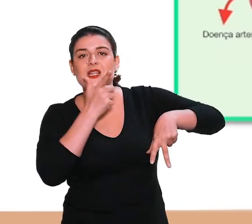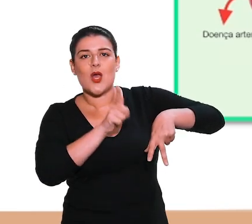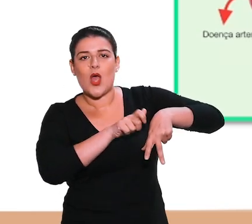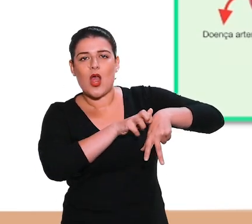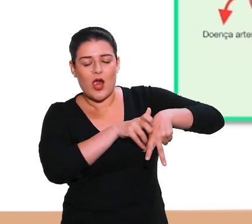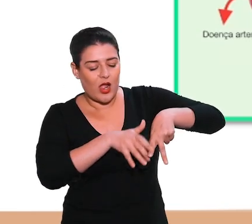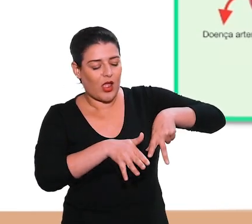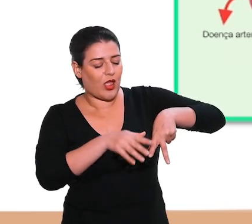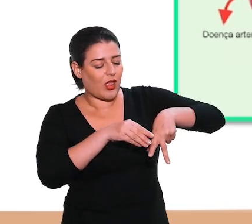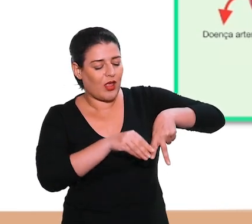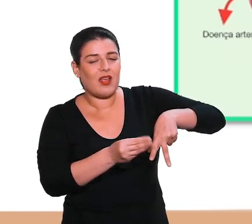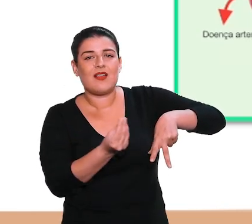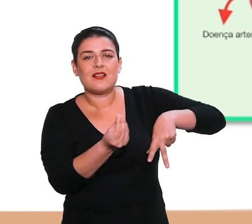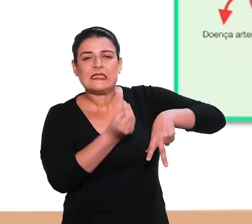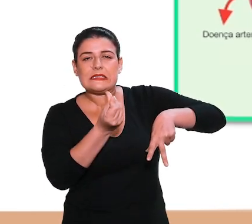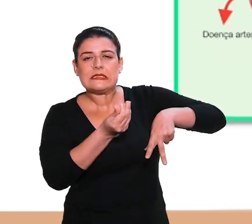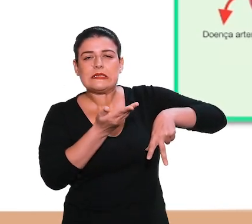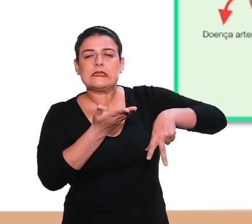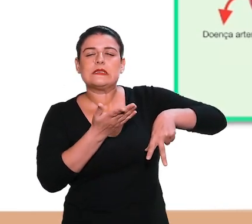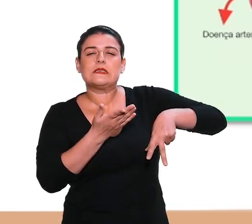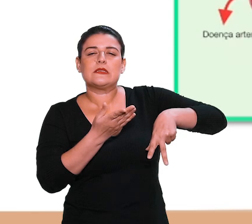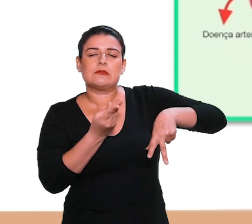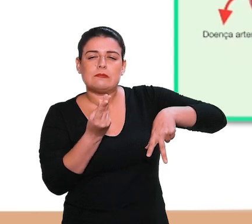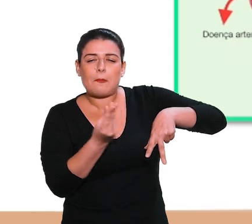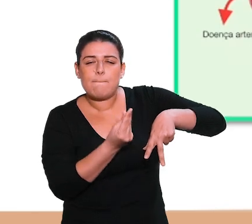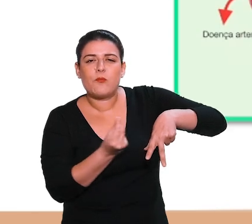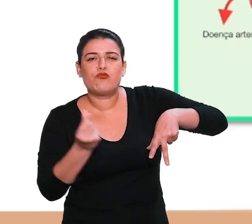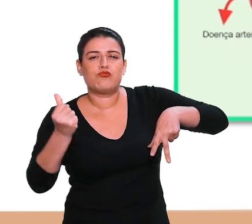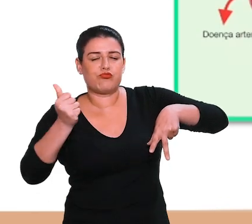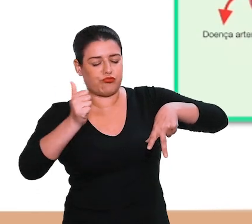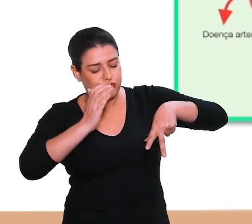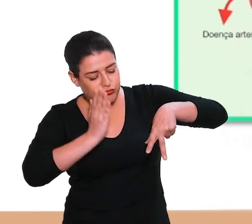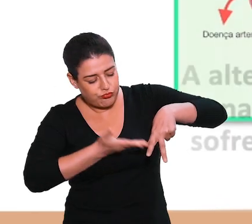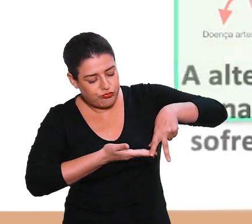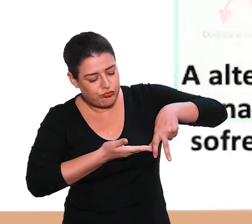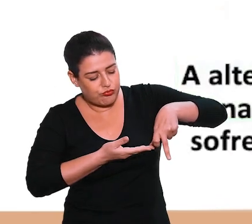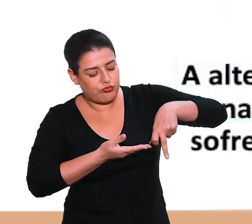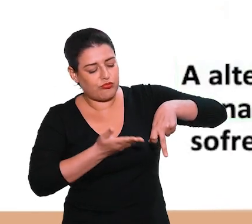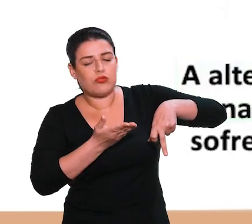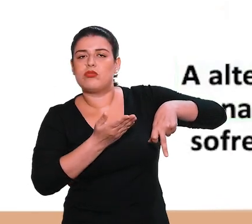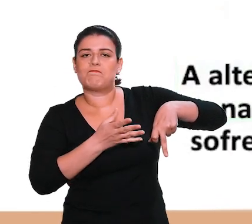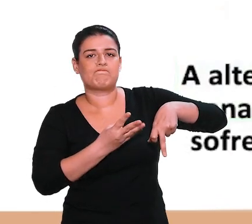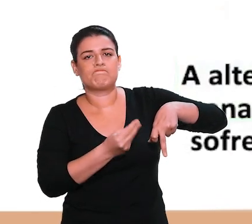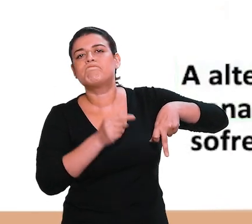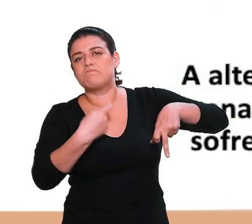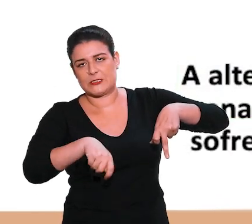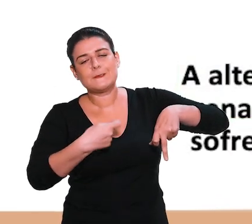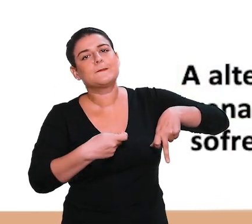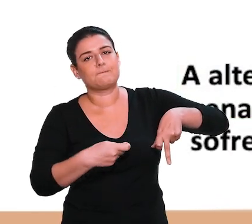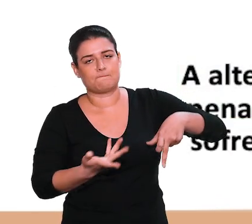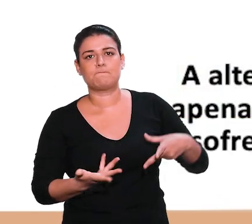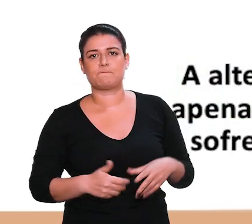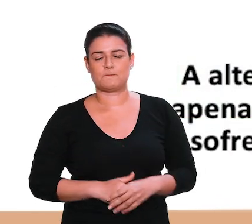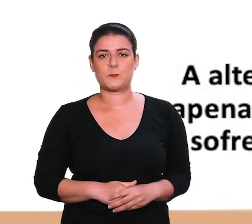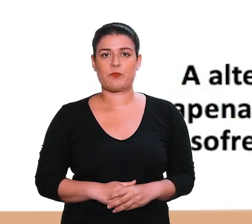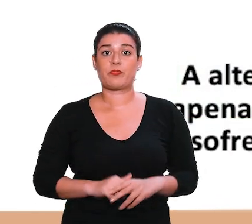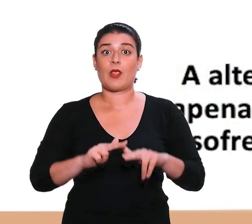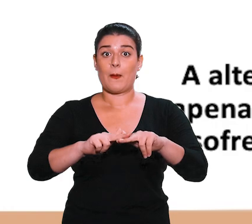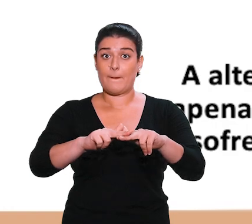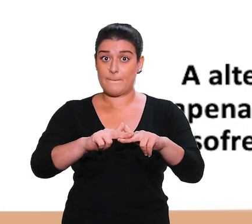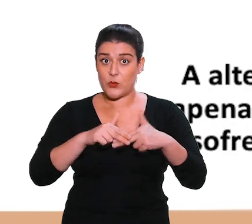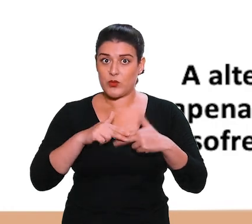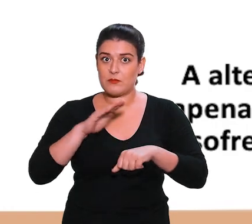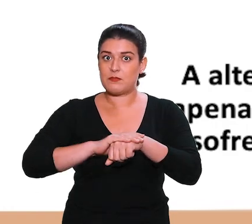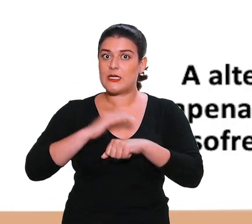região, leva a uma isquemia tecidual, e a isquemia tecidual pode levar à morte desse mesmo tecido. Por isso que é